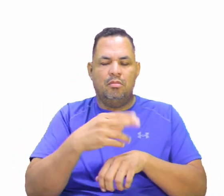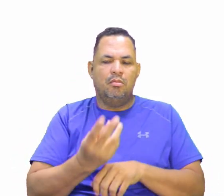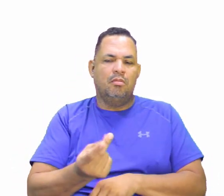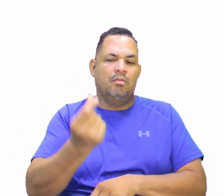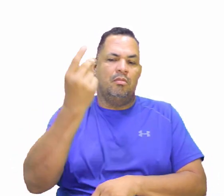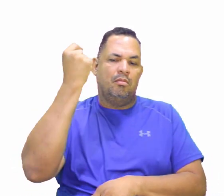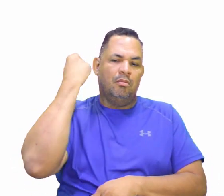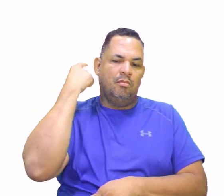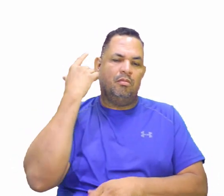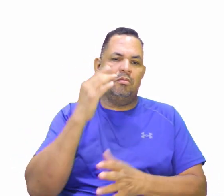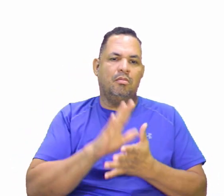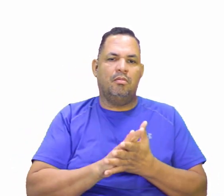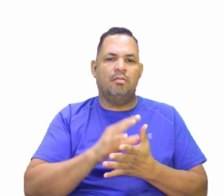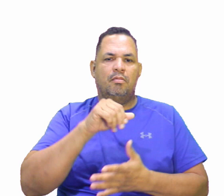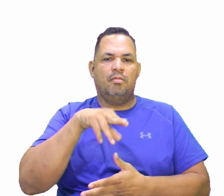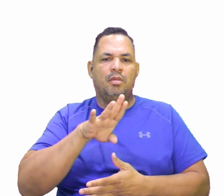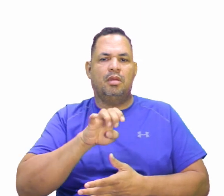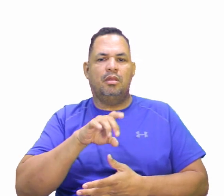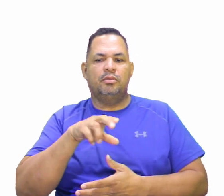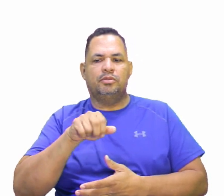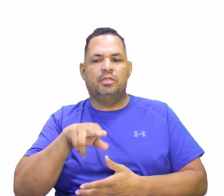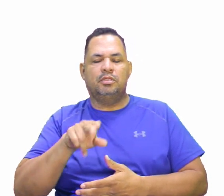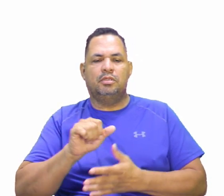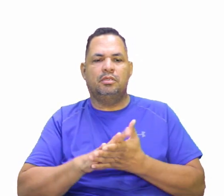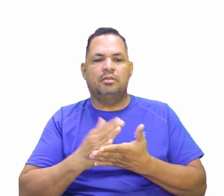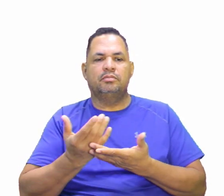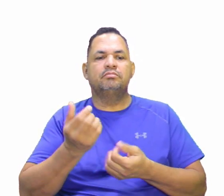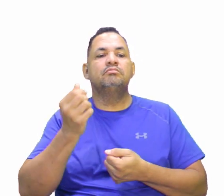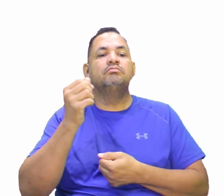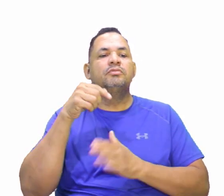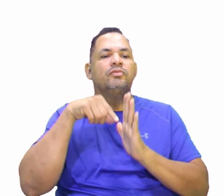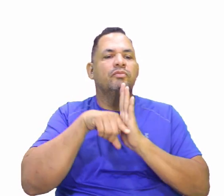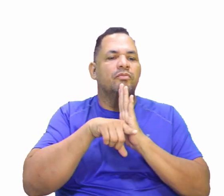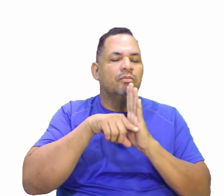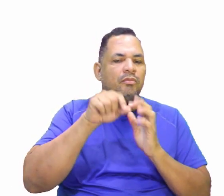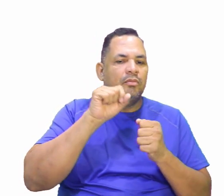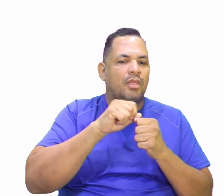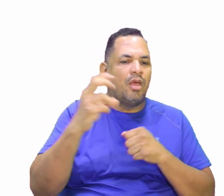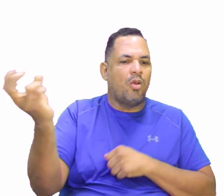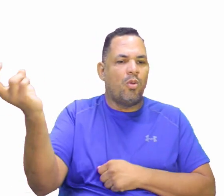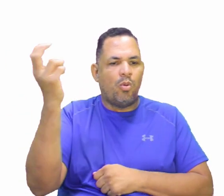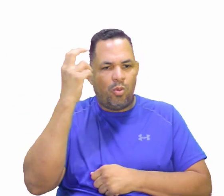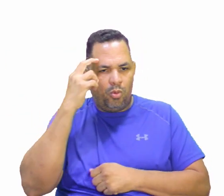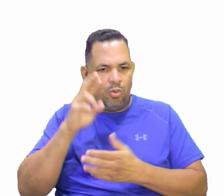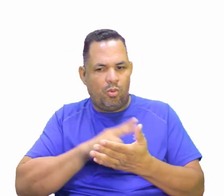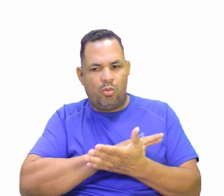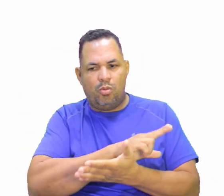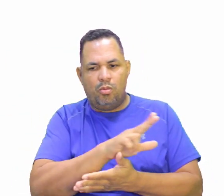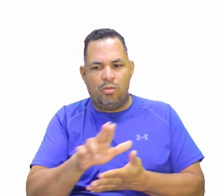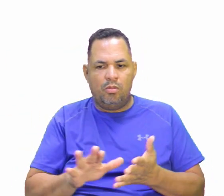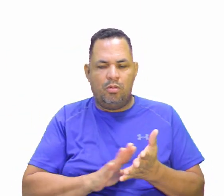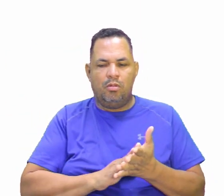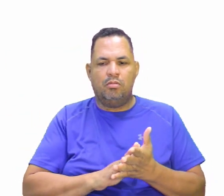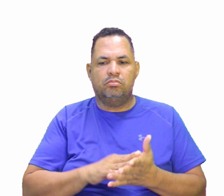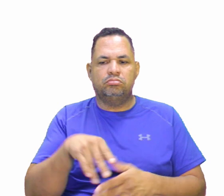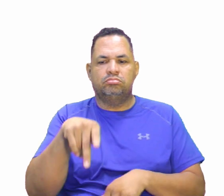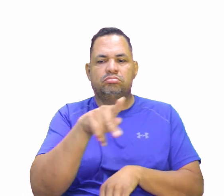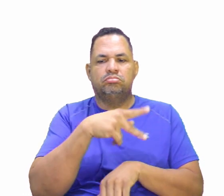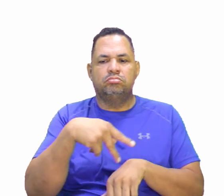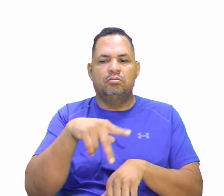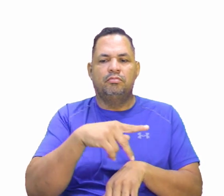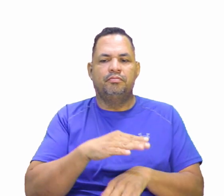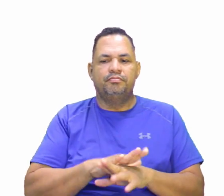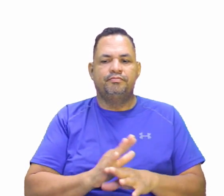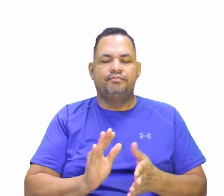país. Mário de Andrade fez uma pesquisa, né, sobre a cultura, a diversidade nacional,